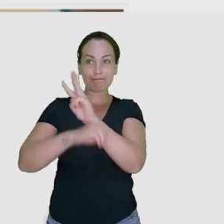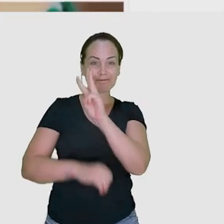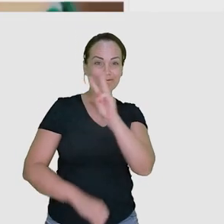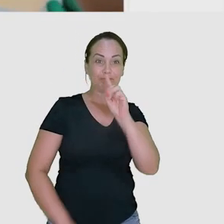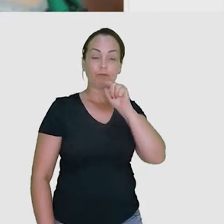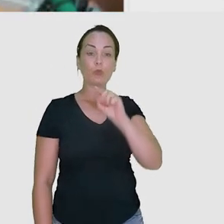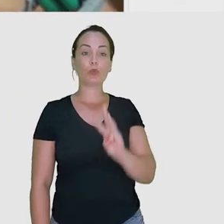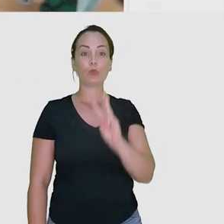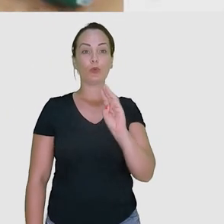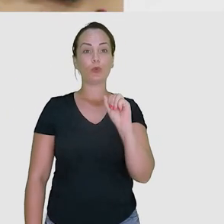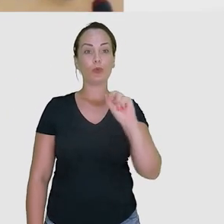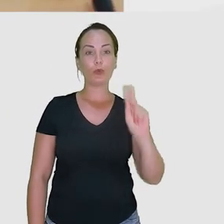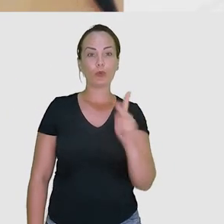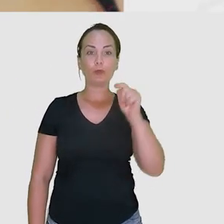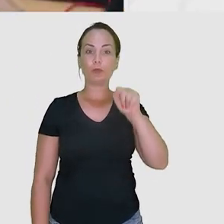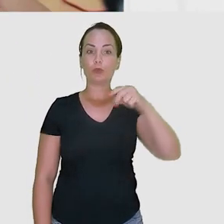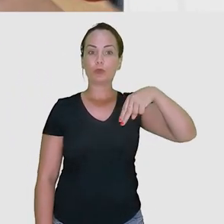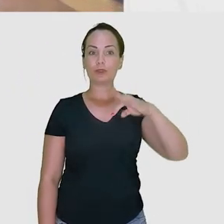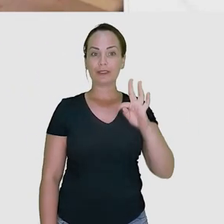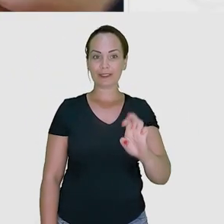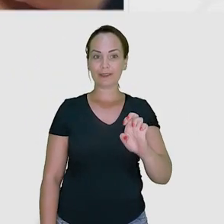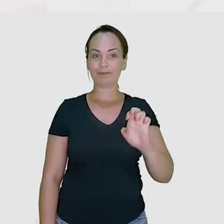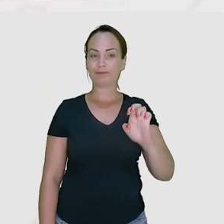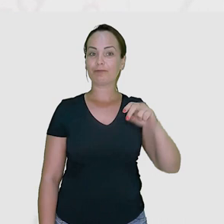saber mais? Então acesse o nosso site em